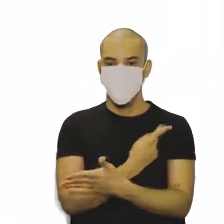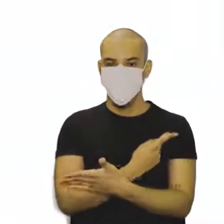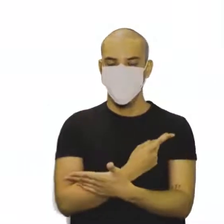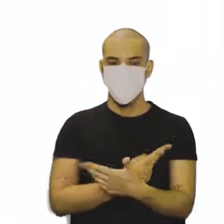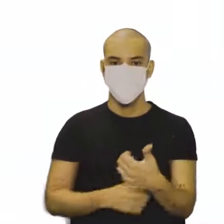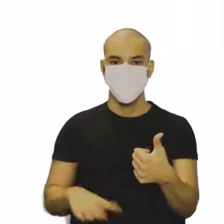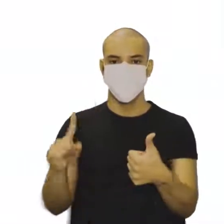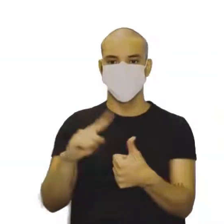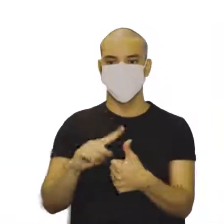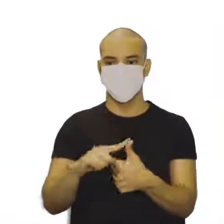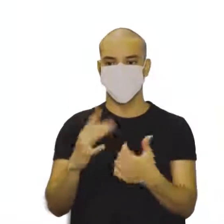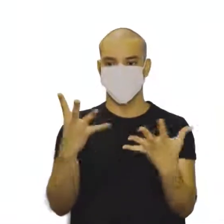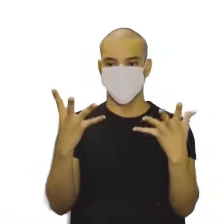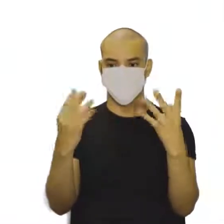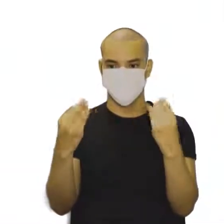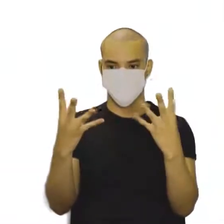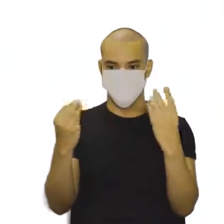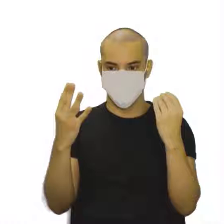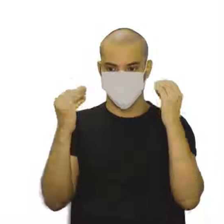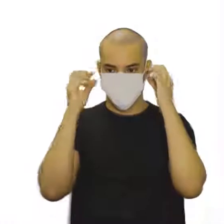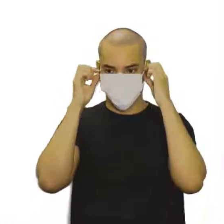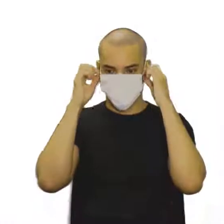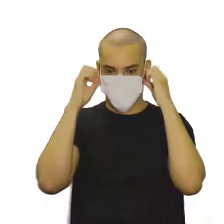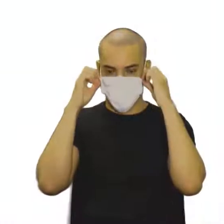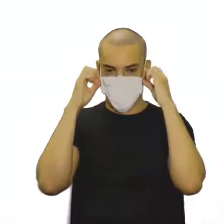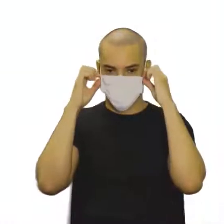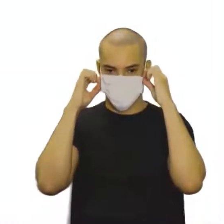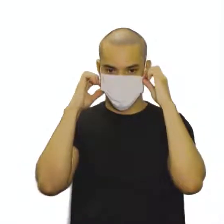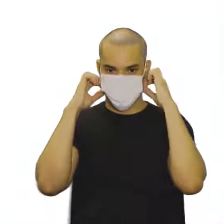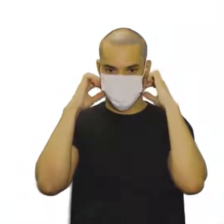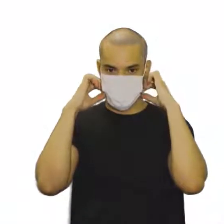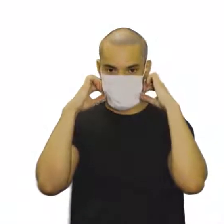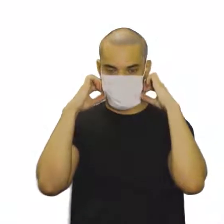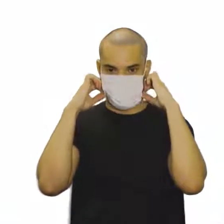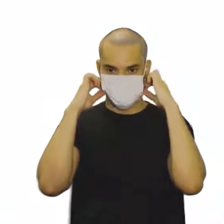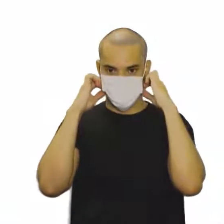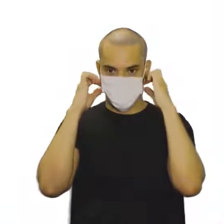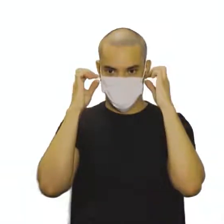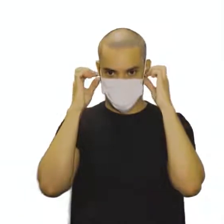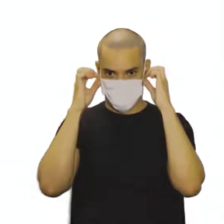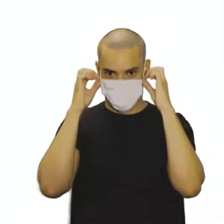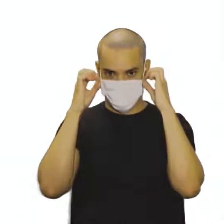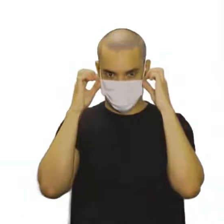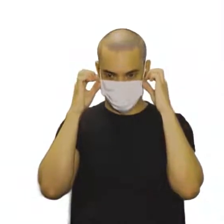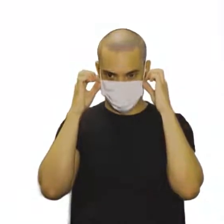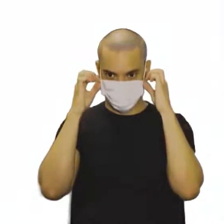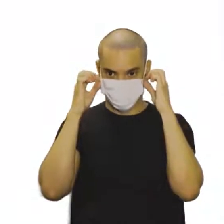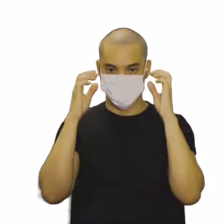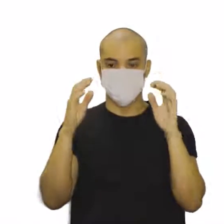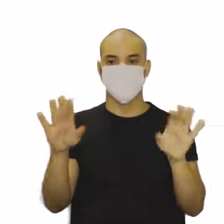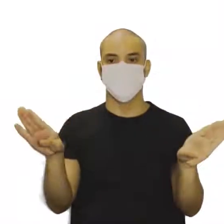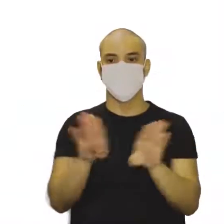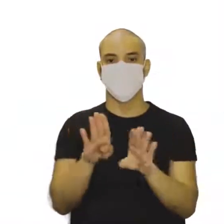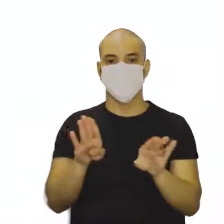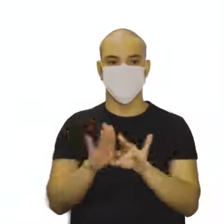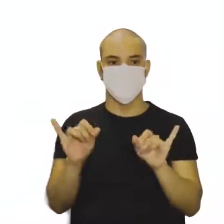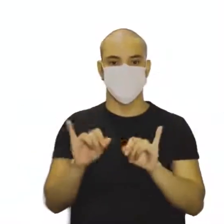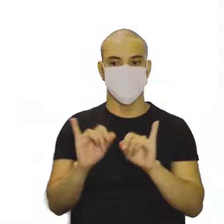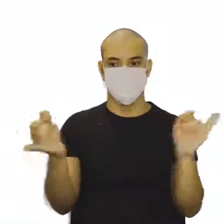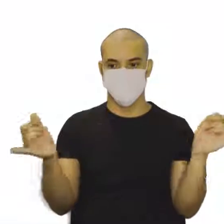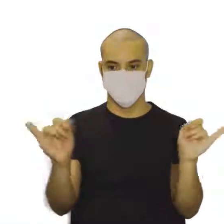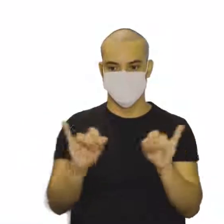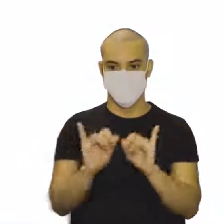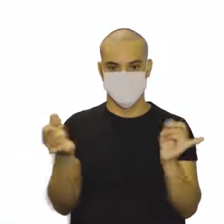danos: sobrecargas de longa duração e curtos circuitos, como eu tinha falado para